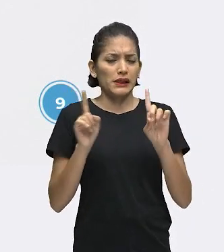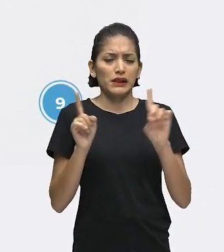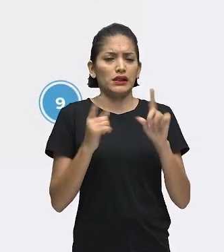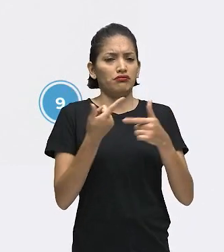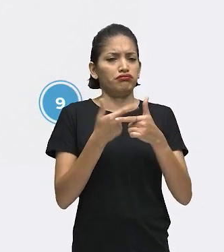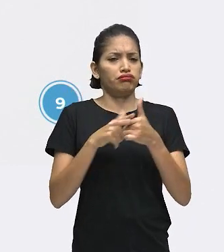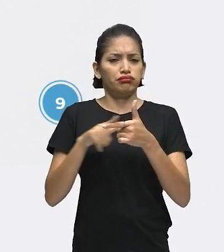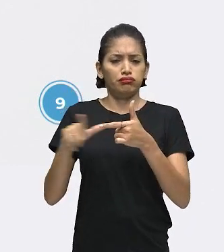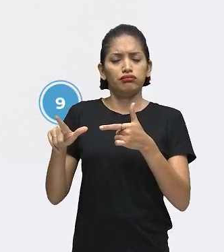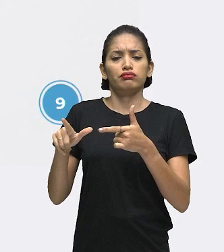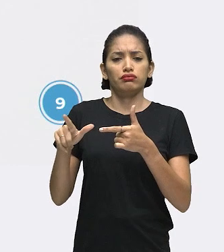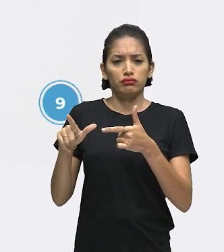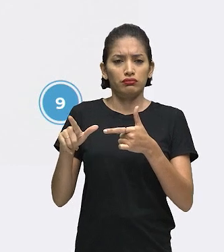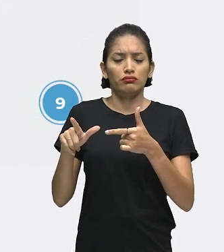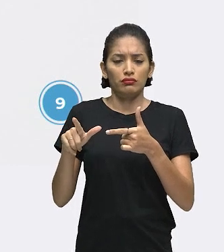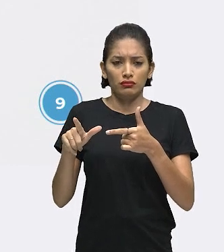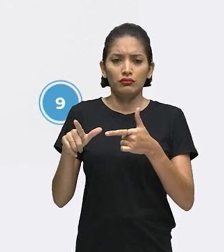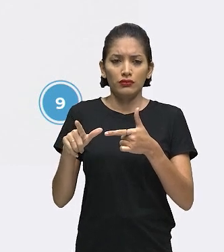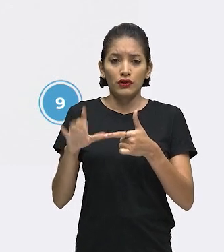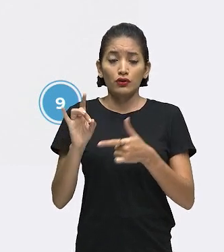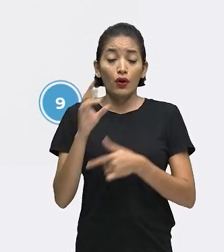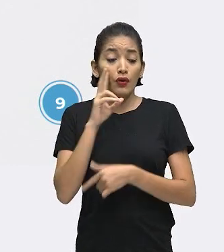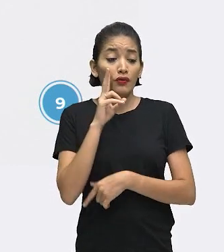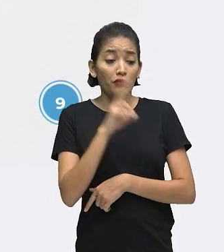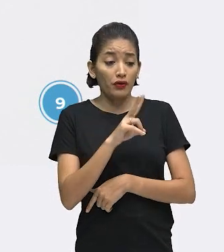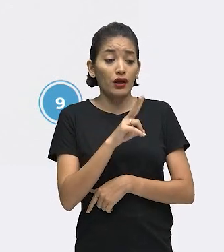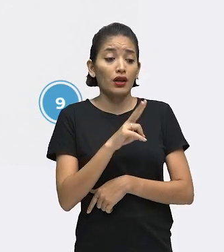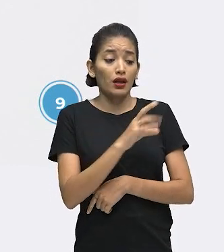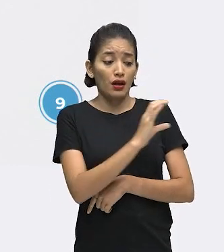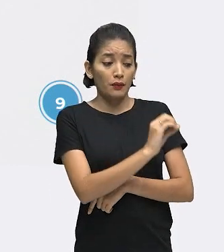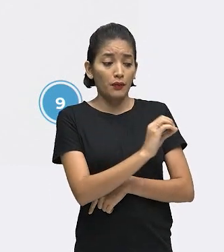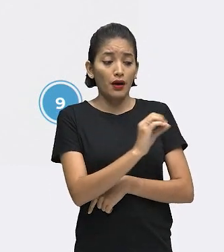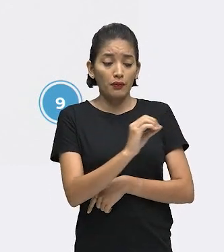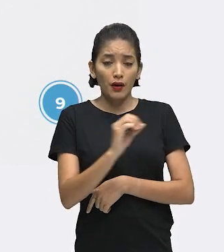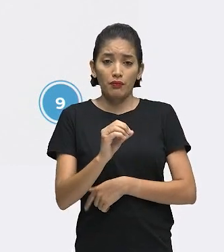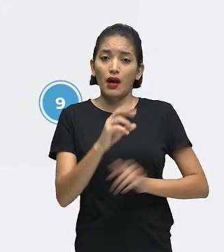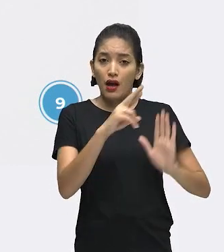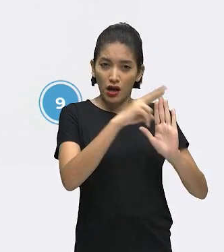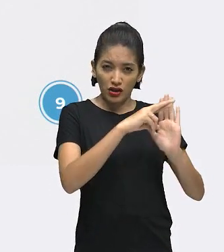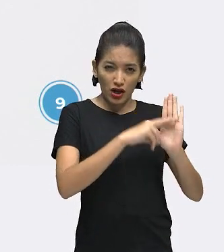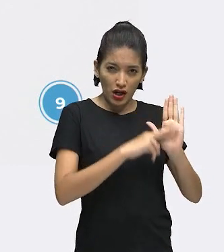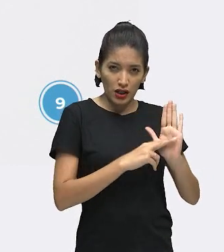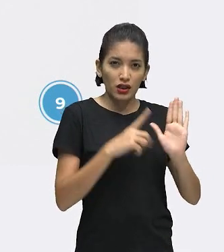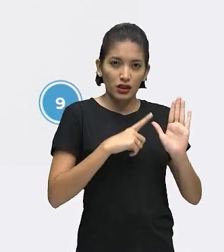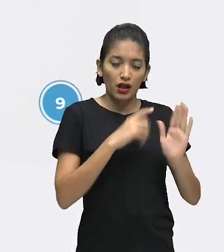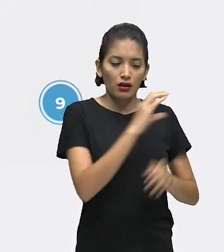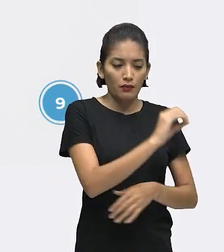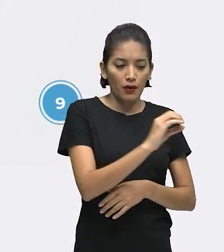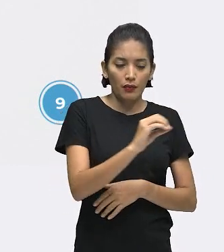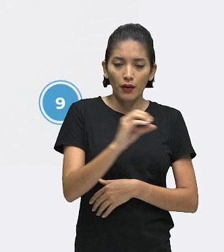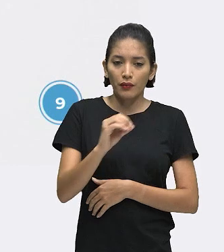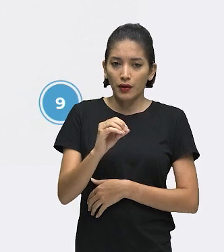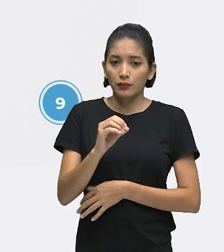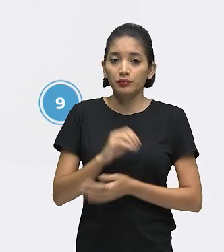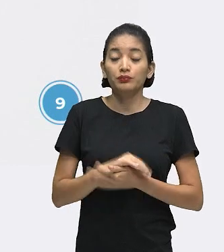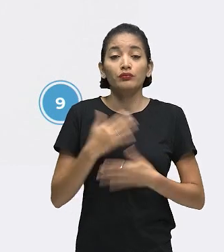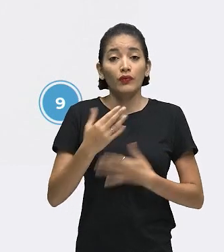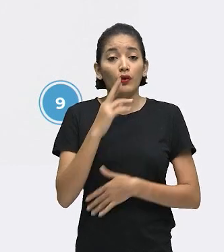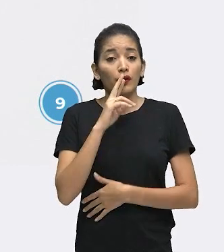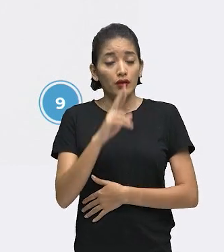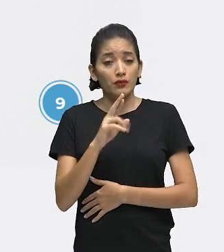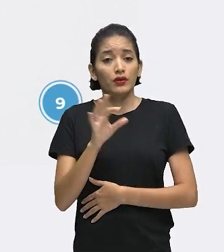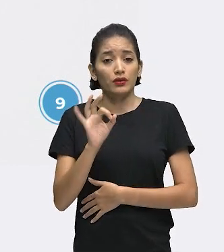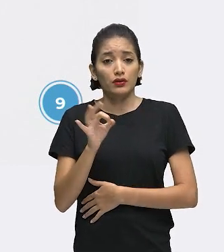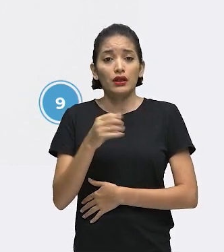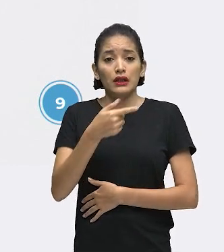divisão, basta ver aqui, ó, pelo critério que termina em 000. E aqui a gente tem o resultado,